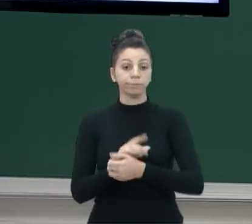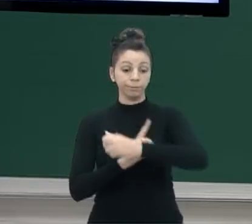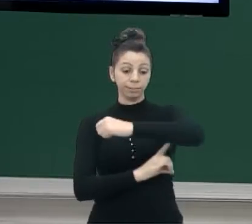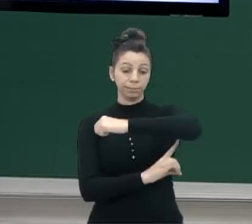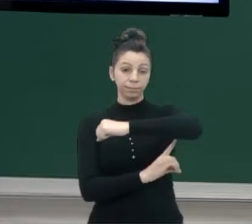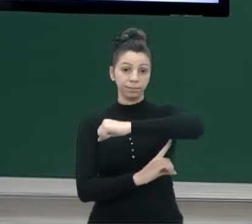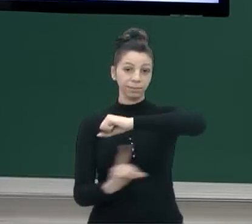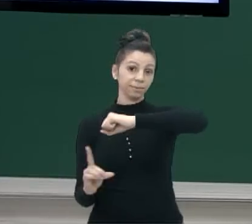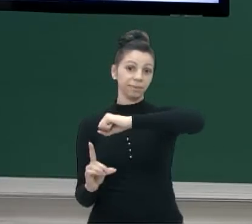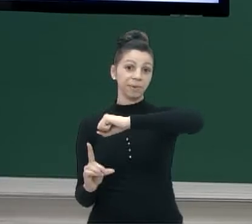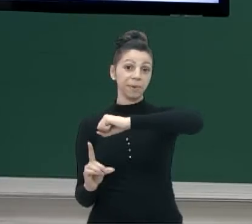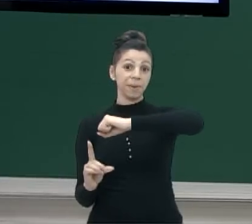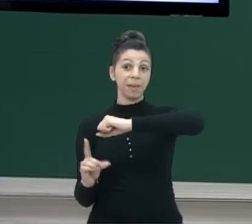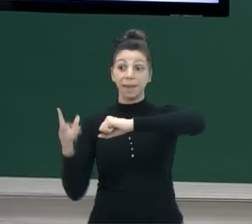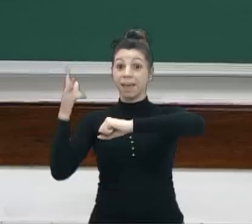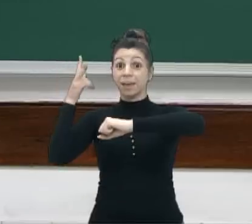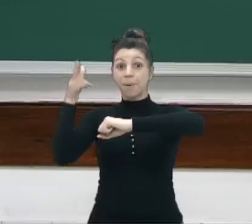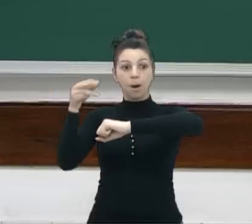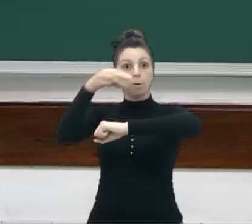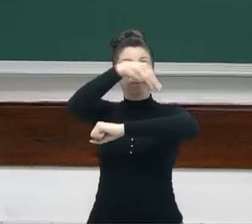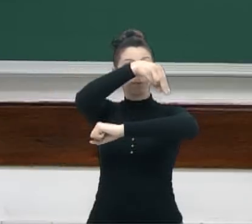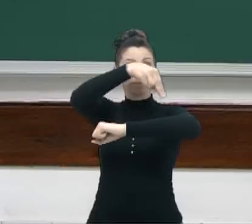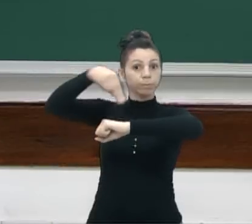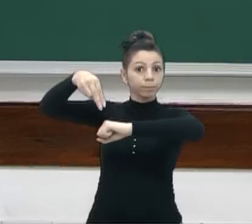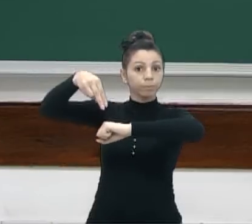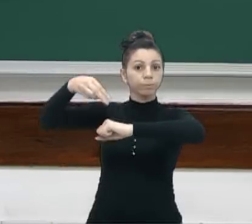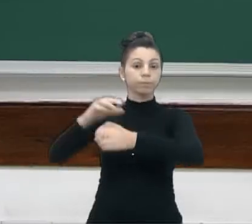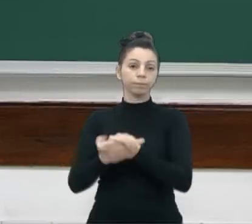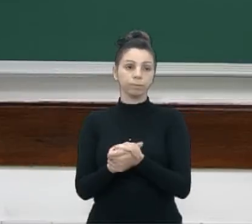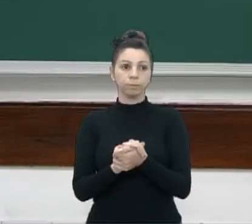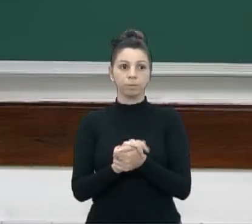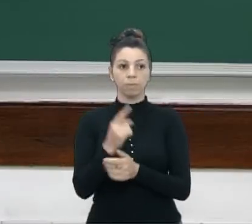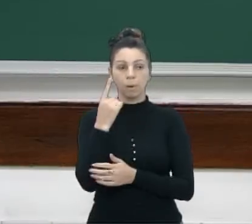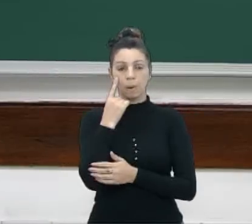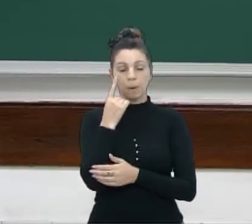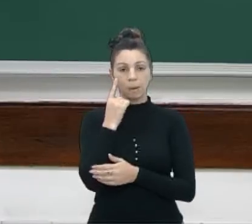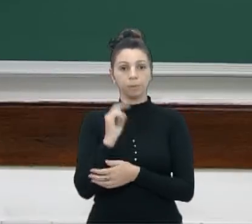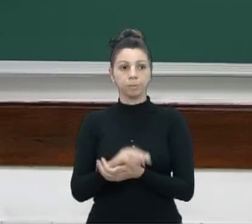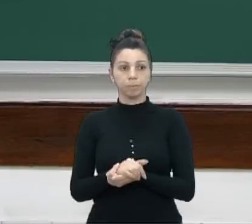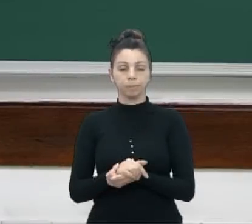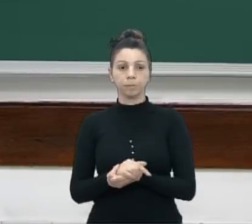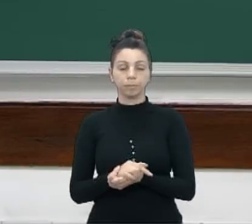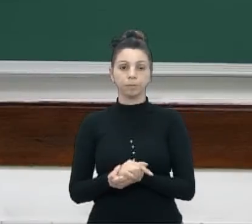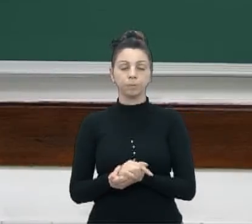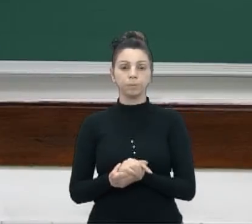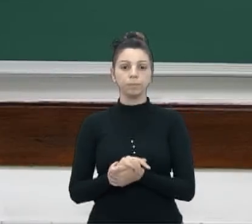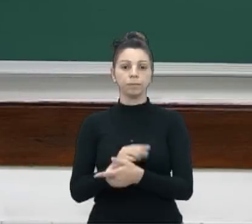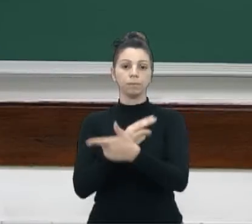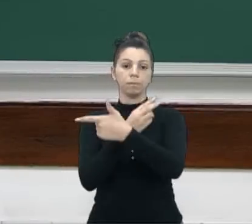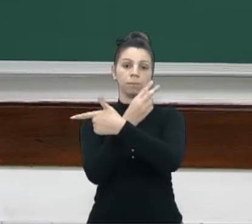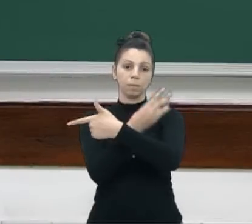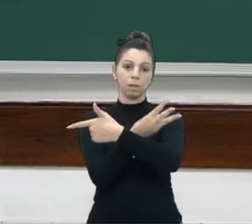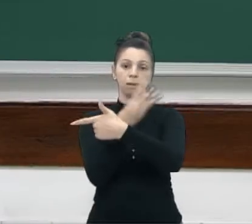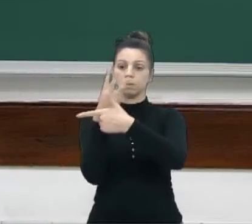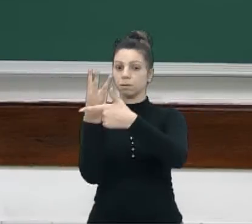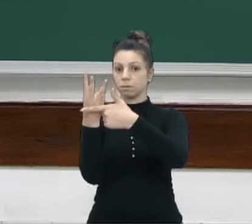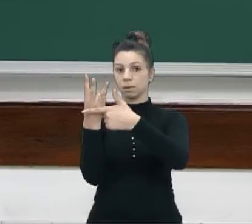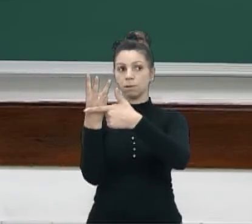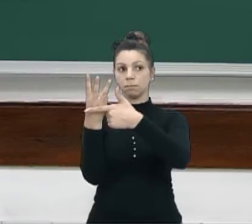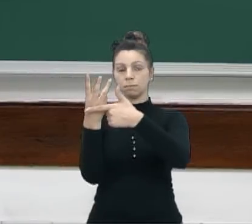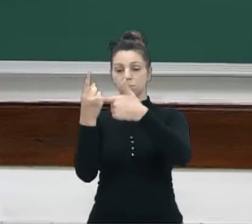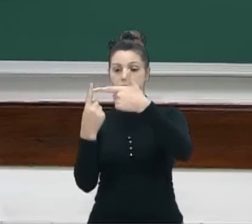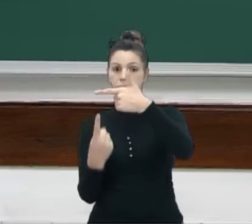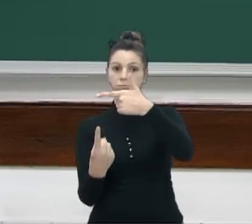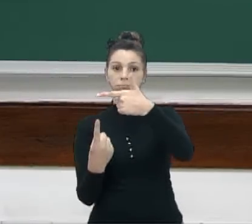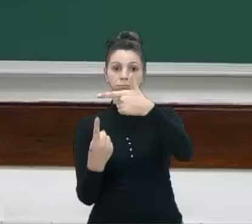que valer para o numerador. Vamos ver? Presta atenção aqui, ó. 3 dividido por 3, chegou no 1/3?